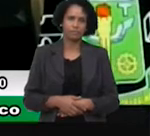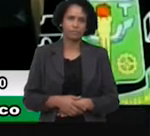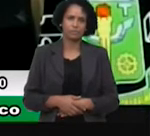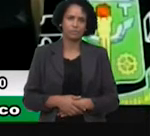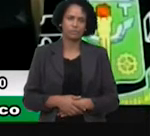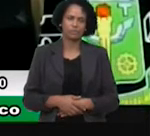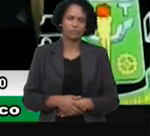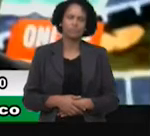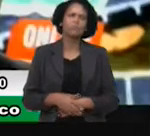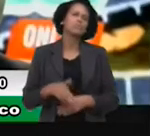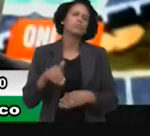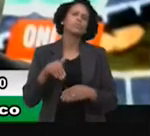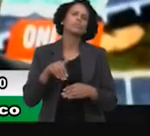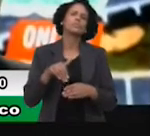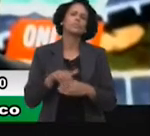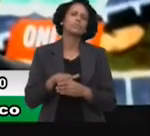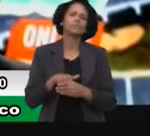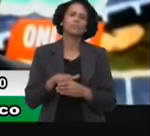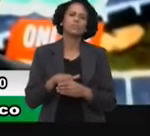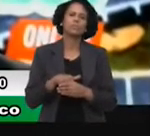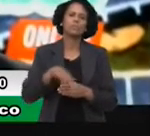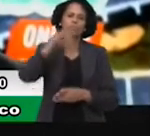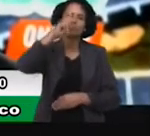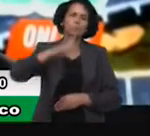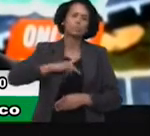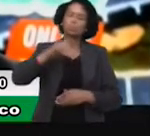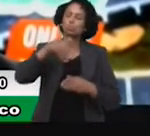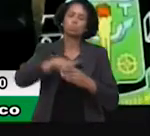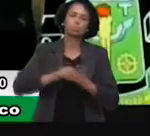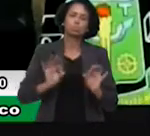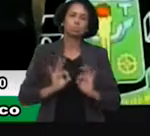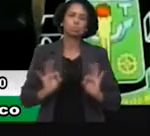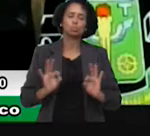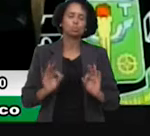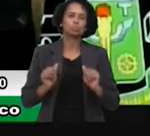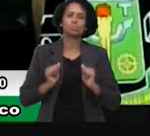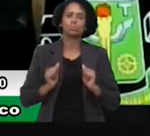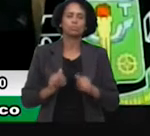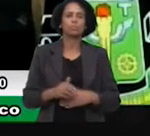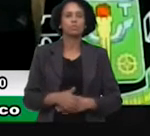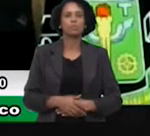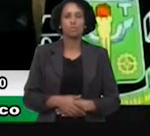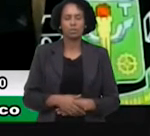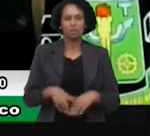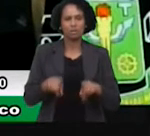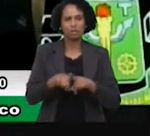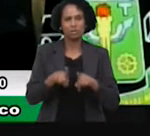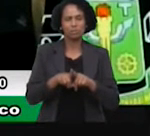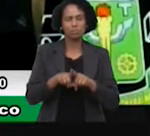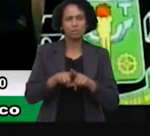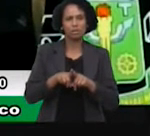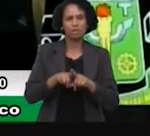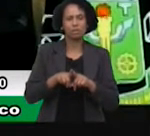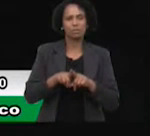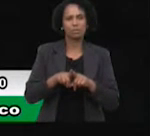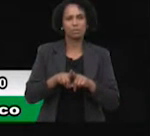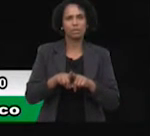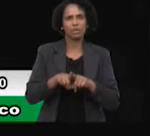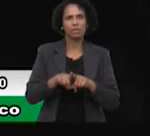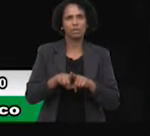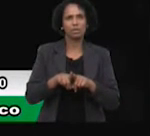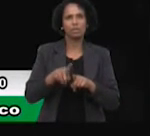Nobre vereador Ribamar, presidente dessa casa, não vota nessa matéria. Vereador Tiede Ferreira, como vota, Vossa Excelência? Vota, Vossa Excelência. Voto